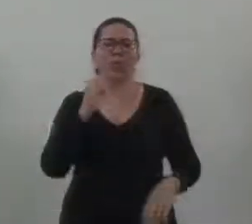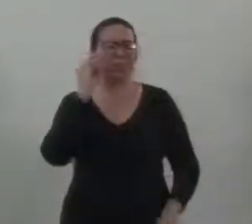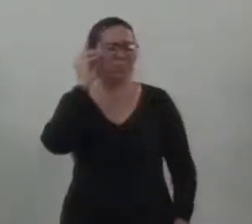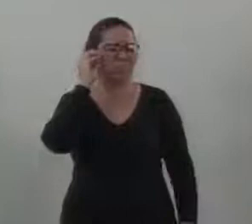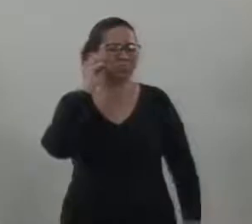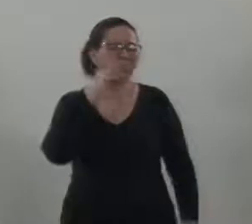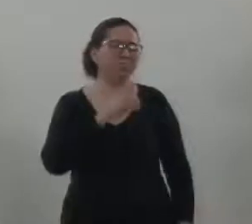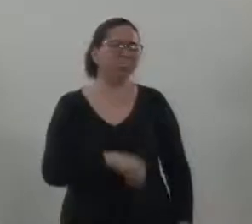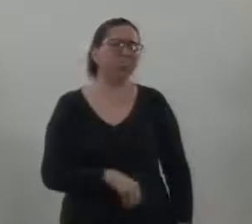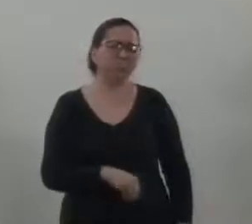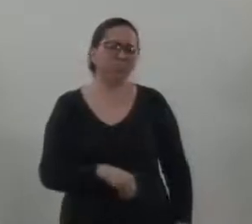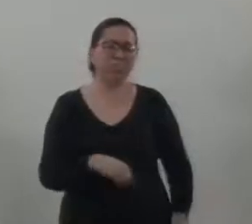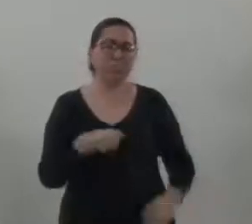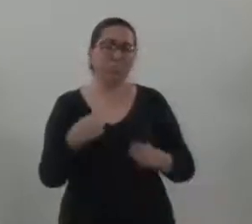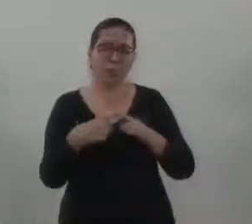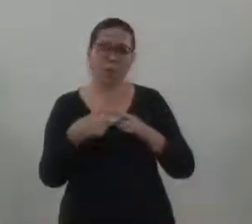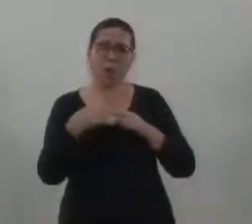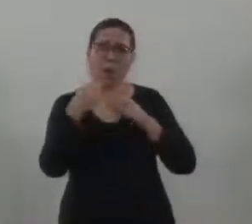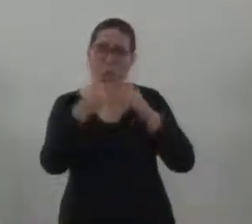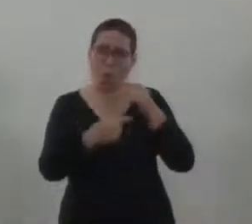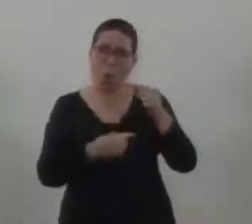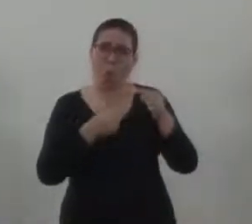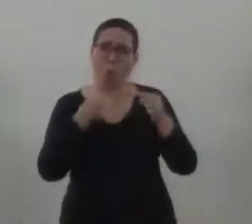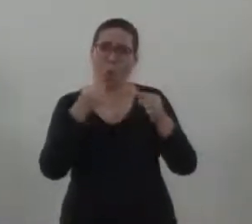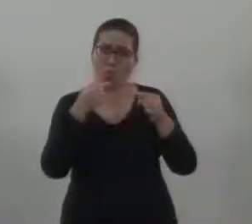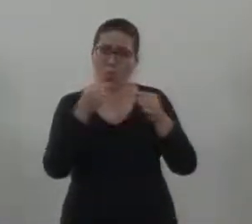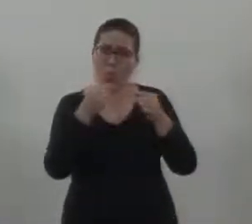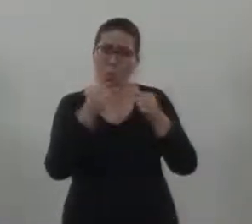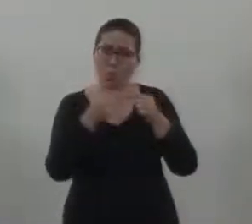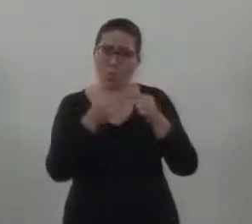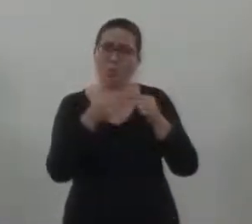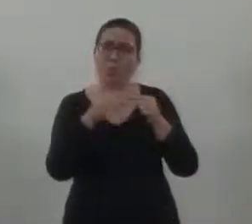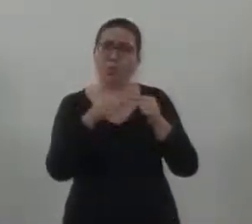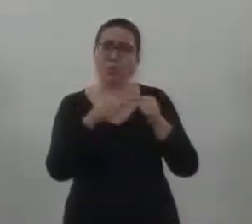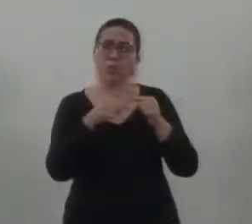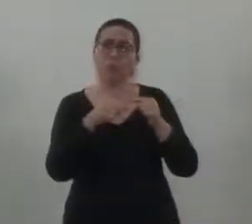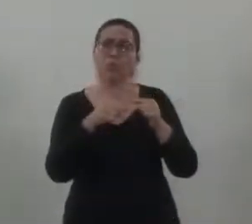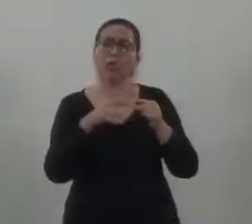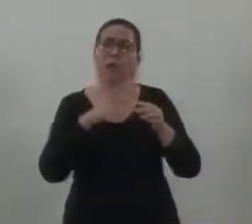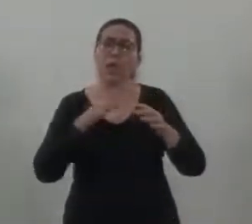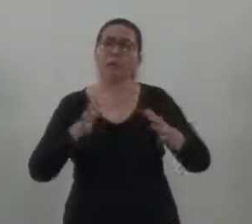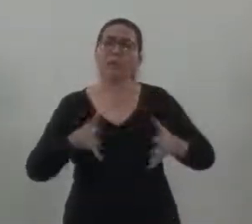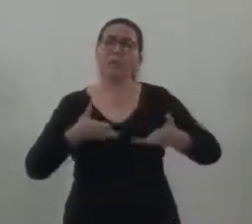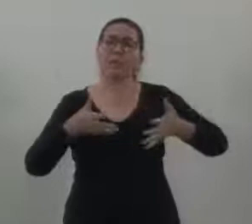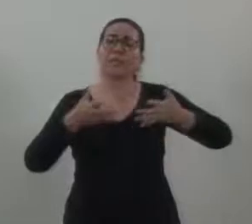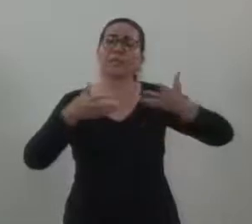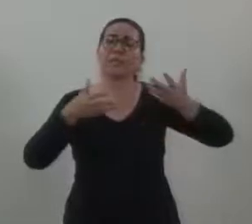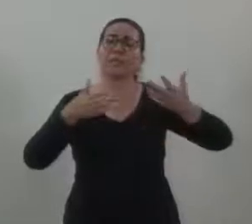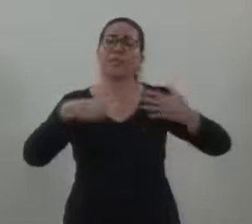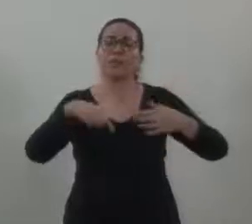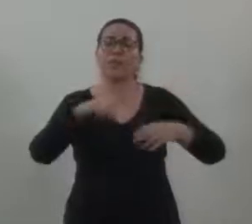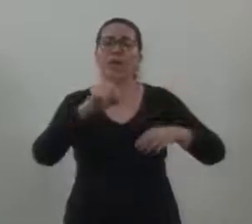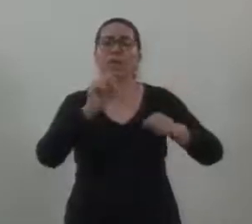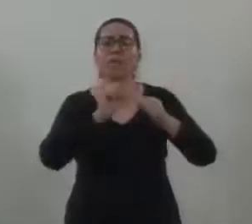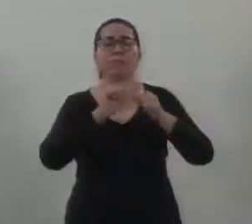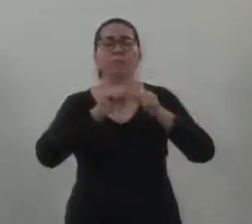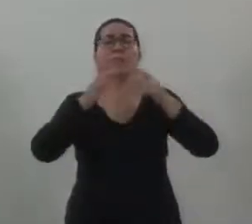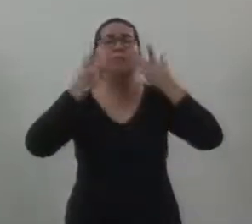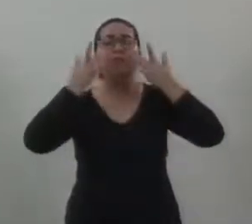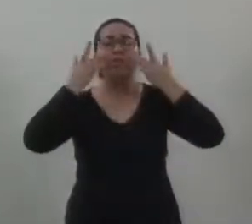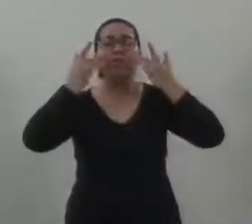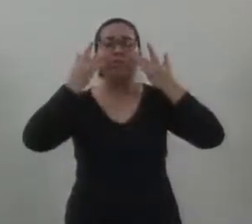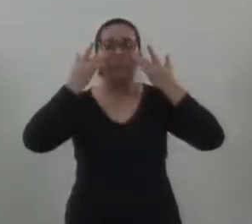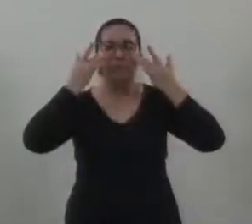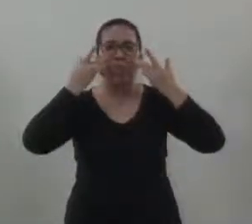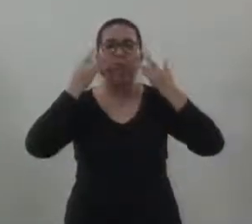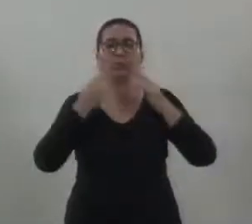Por quê? O objetivo do CEPROVI, ele está bem claro aqui, ó. Incentivar o exercício das atividades cênicas no